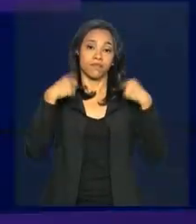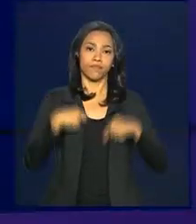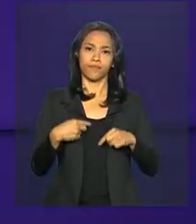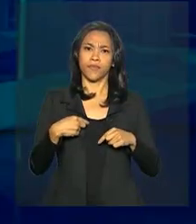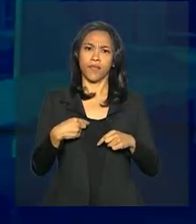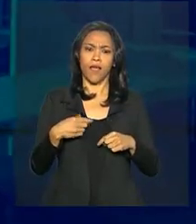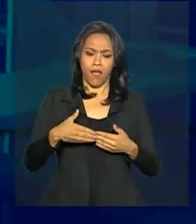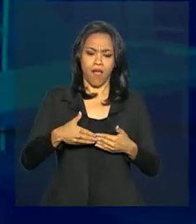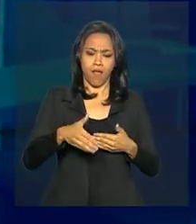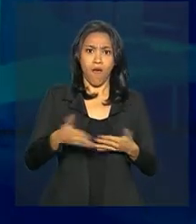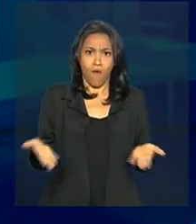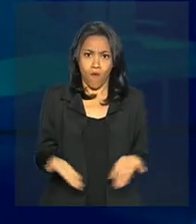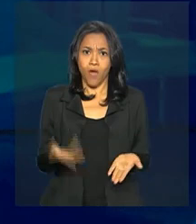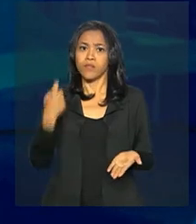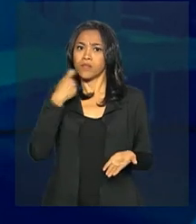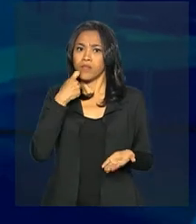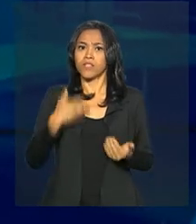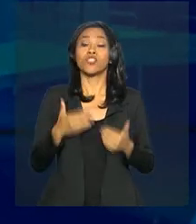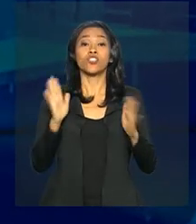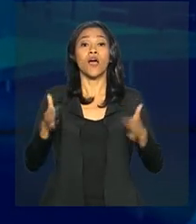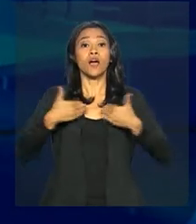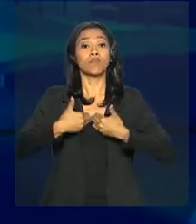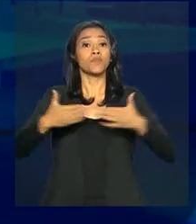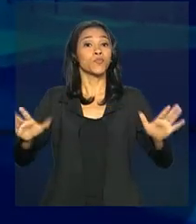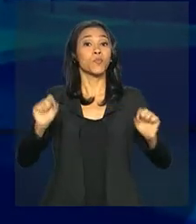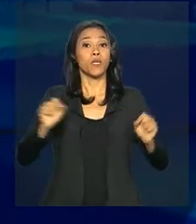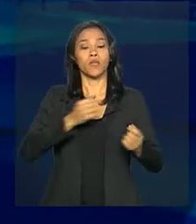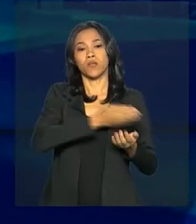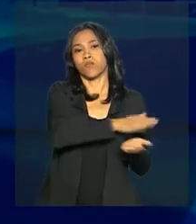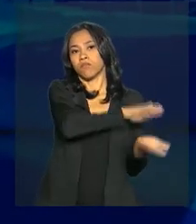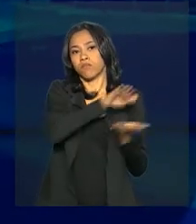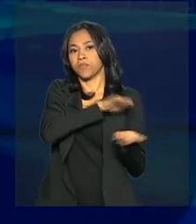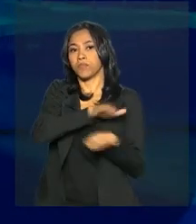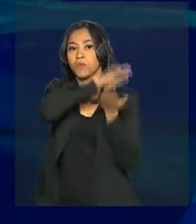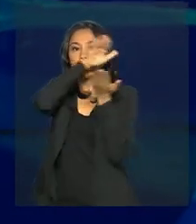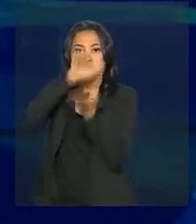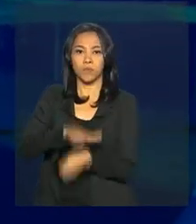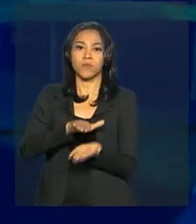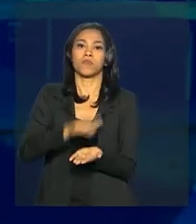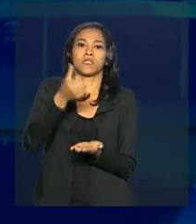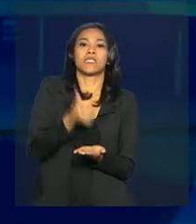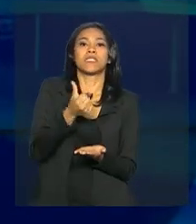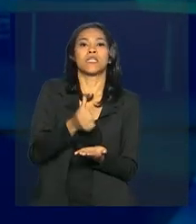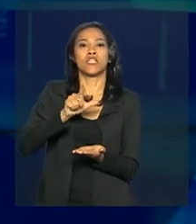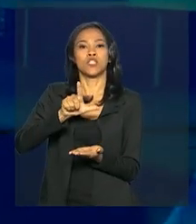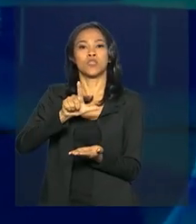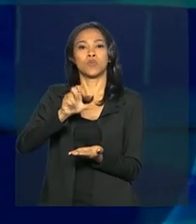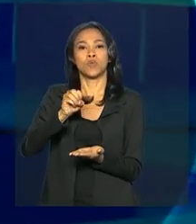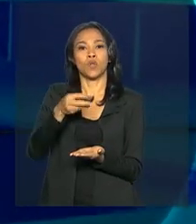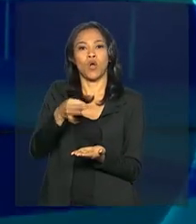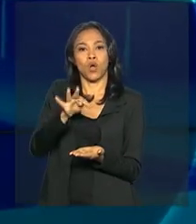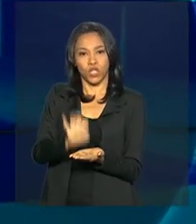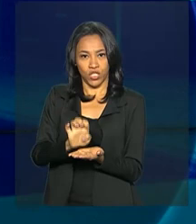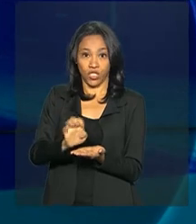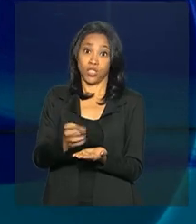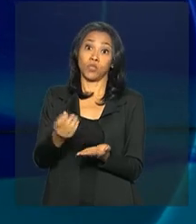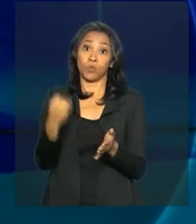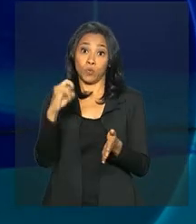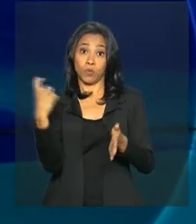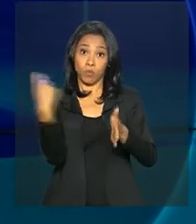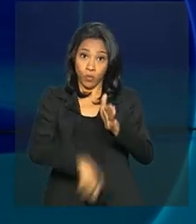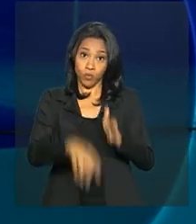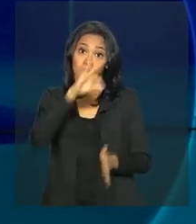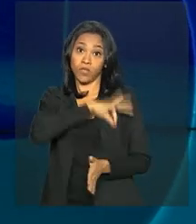desta sexta-feira vai estar disponível para consulta o sexto lote de restituição do Imposto de Renda de 2018. O lote sobre a renda da pessoa